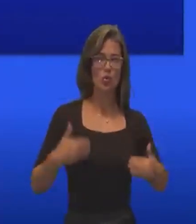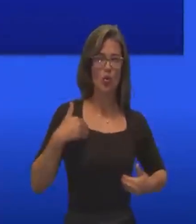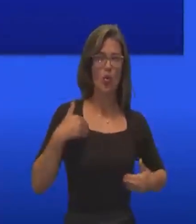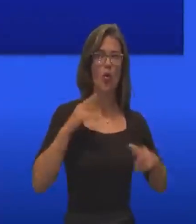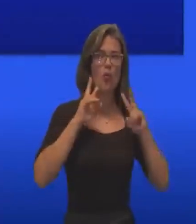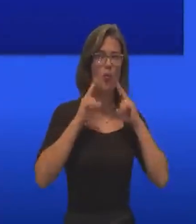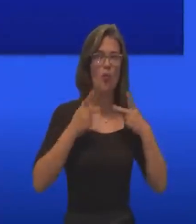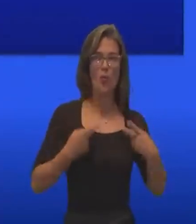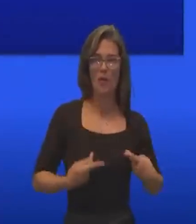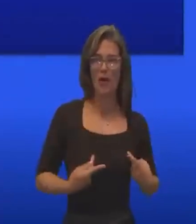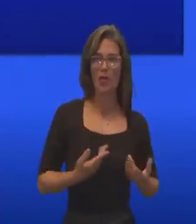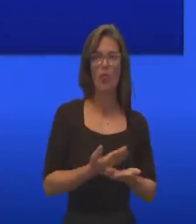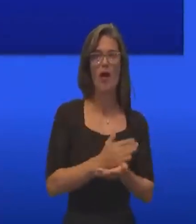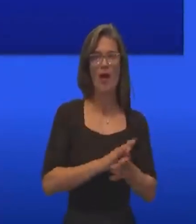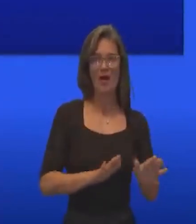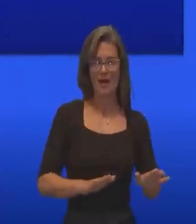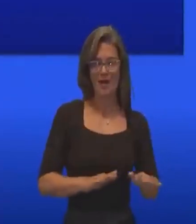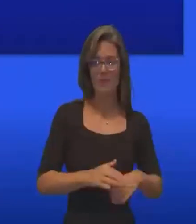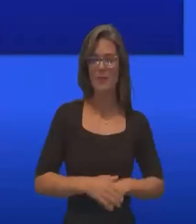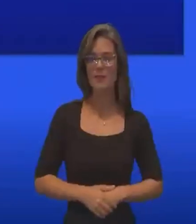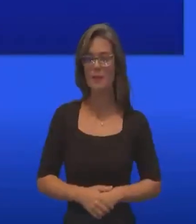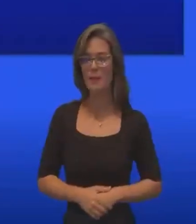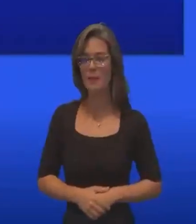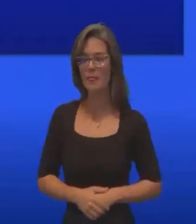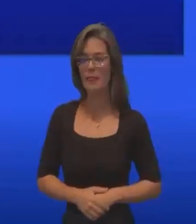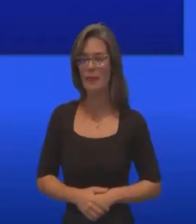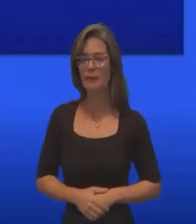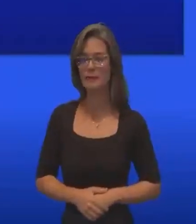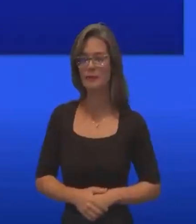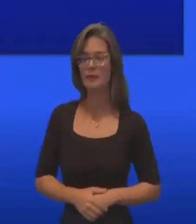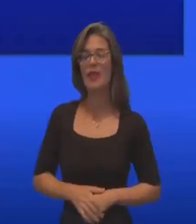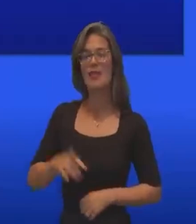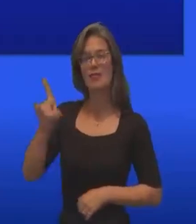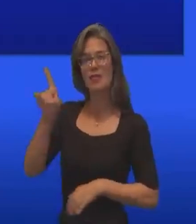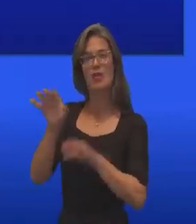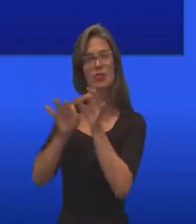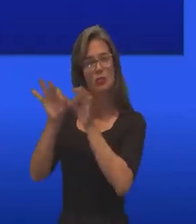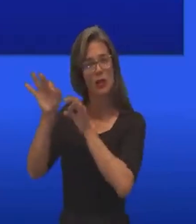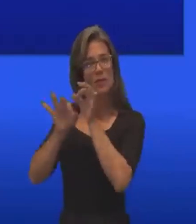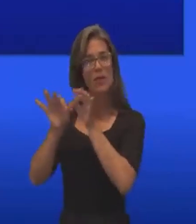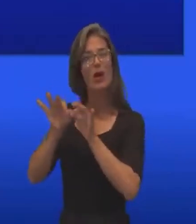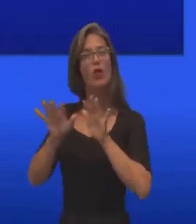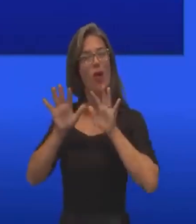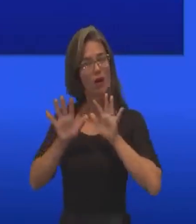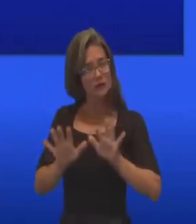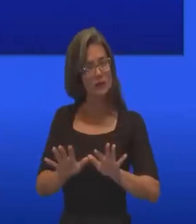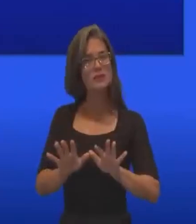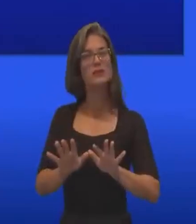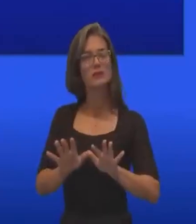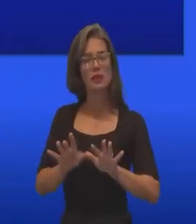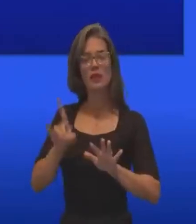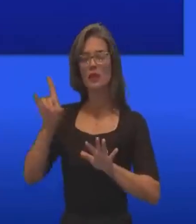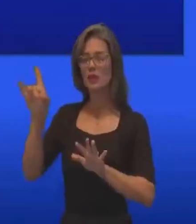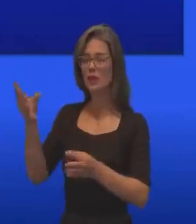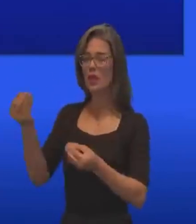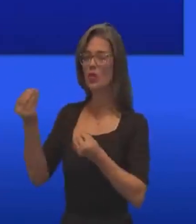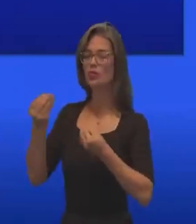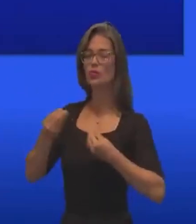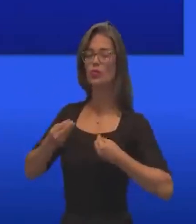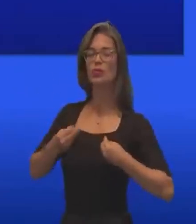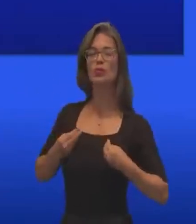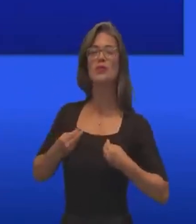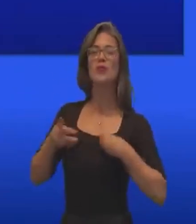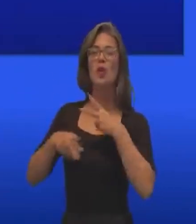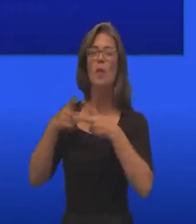Ora, quem para isto mesmo nos preparou foi Deus, o qual nos deu como penhor